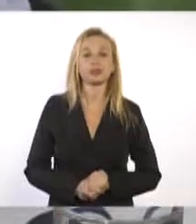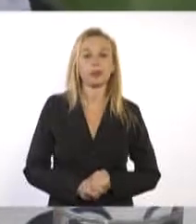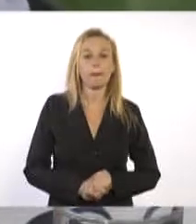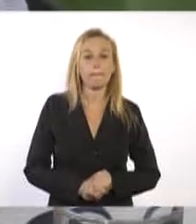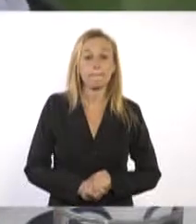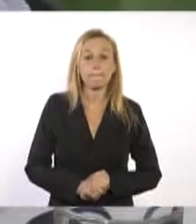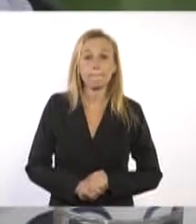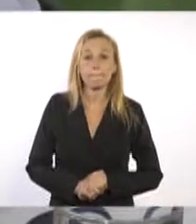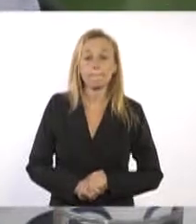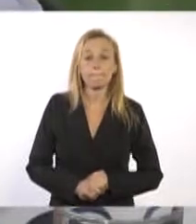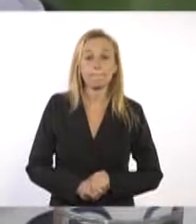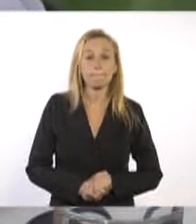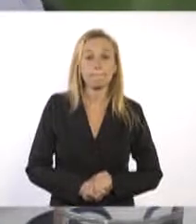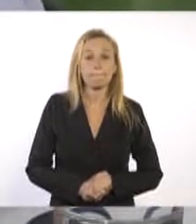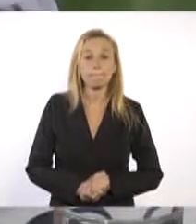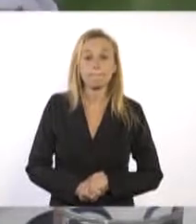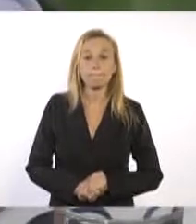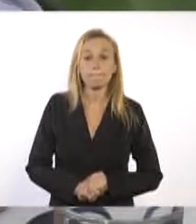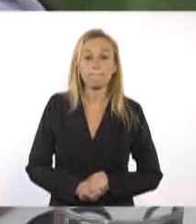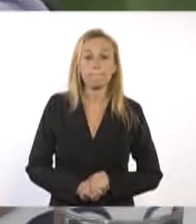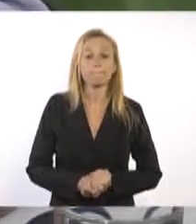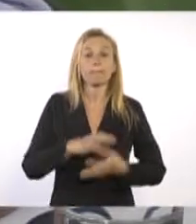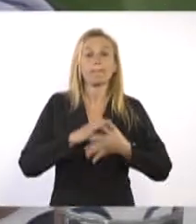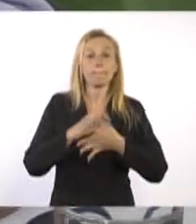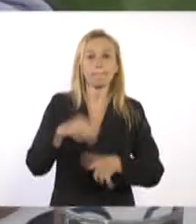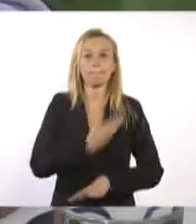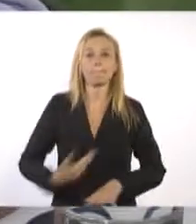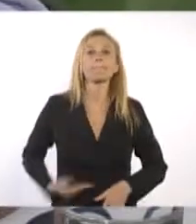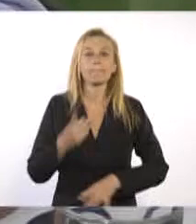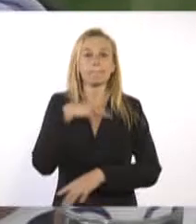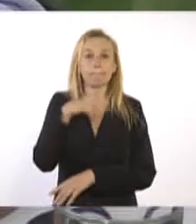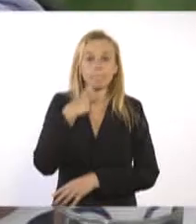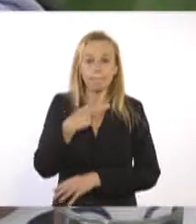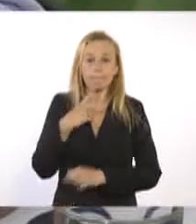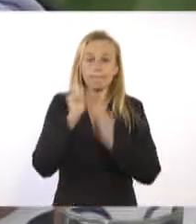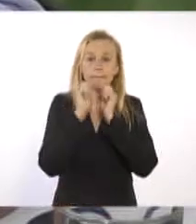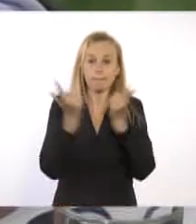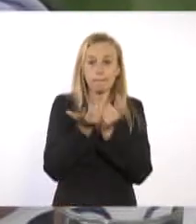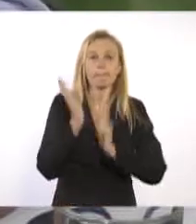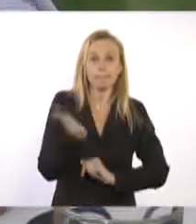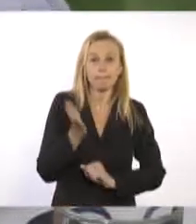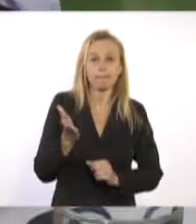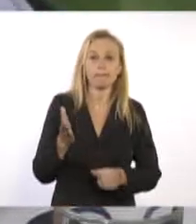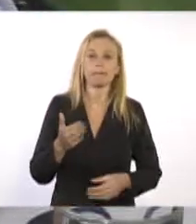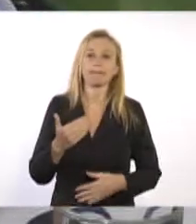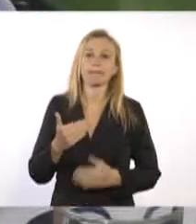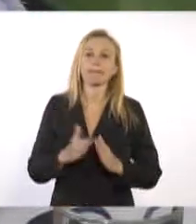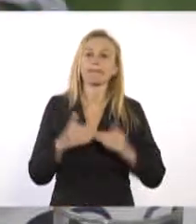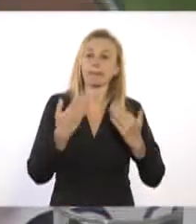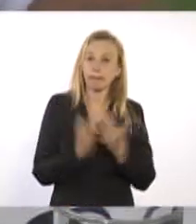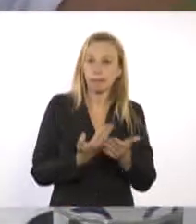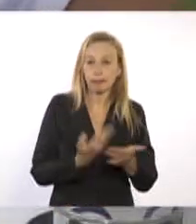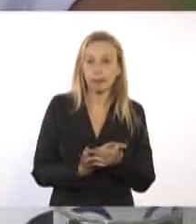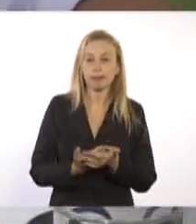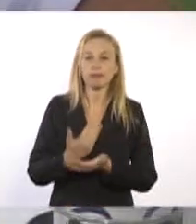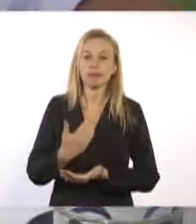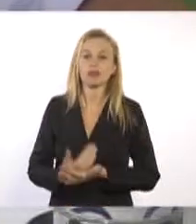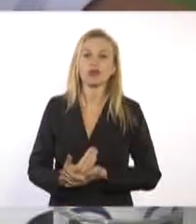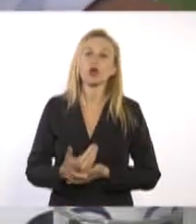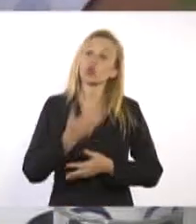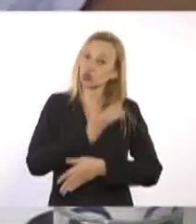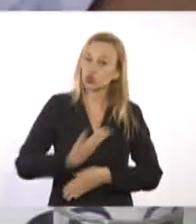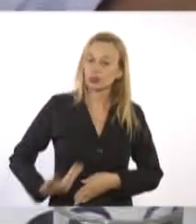líder do governo, quando fez referência ao fato de que a Assembleia já havia protocolado um requerimento e que o governo ainda não